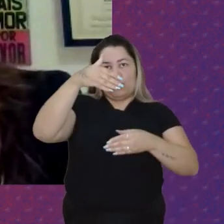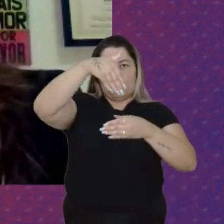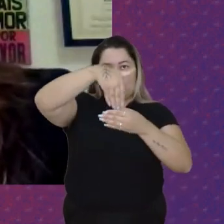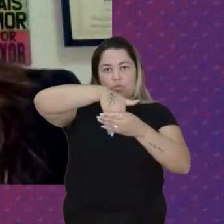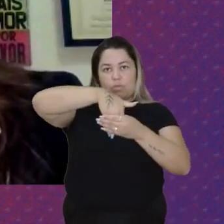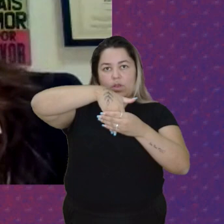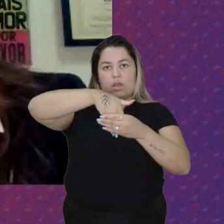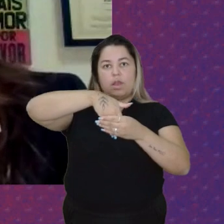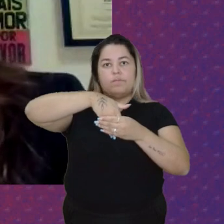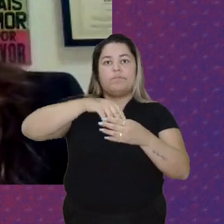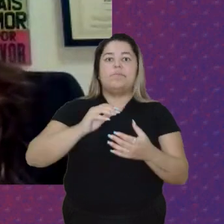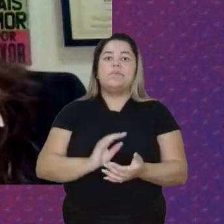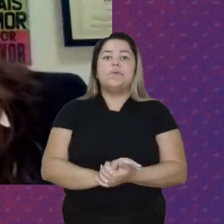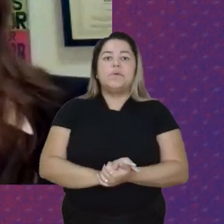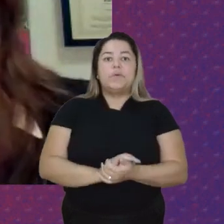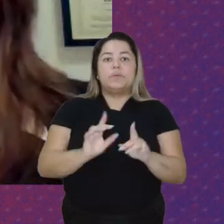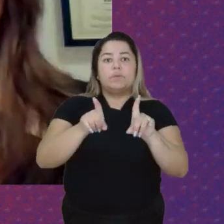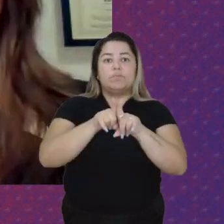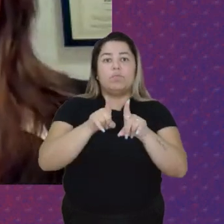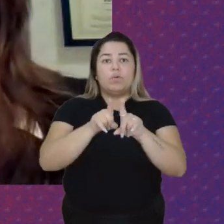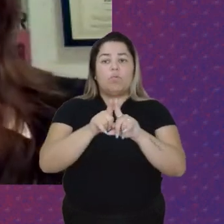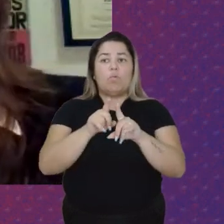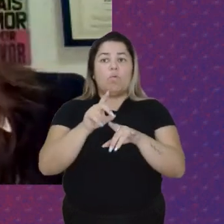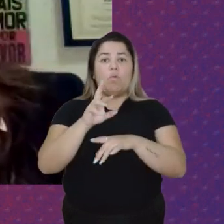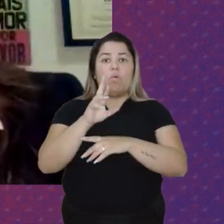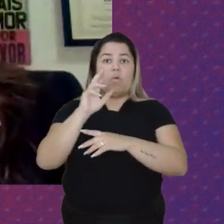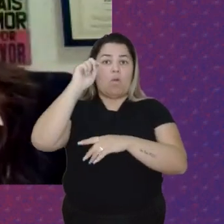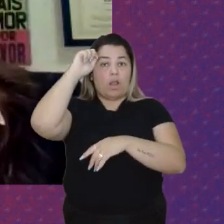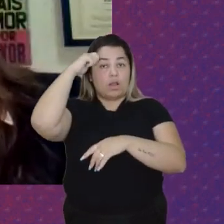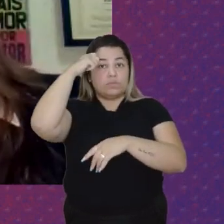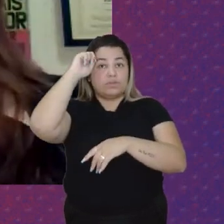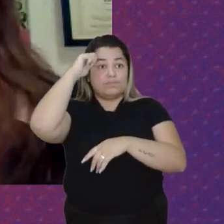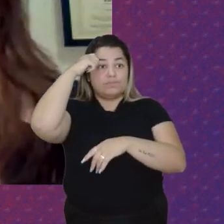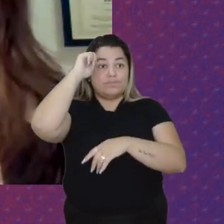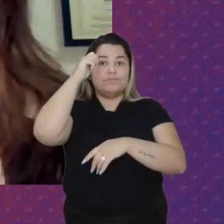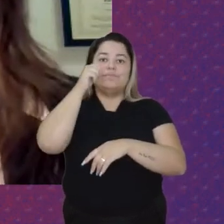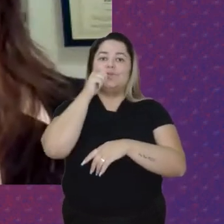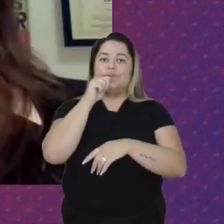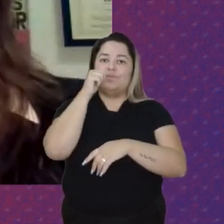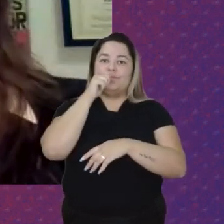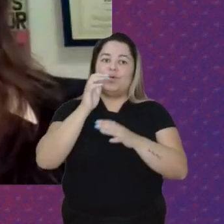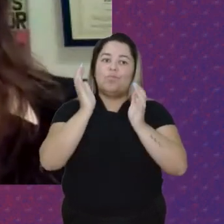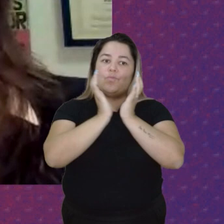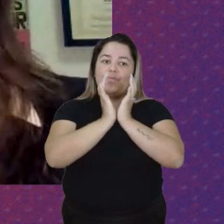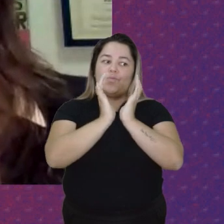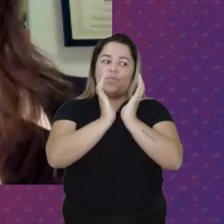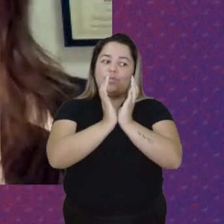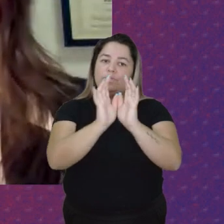a votar. Se a gente for fazer um recorte de raça, as mulheres negras são o maior grupo